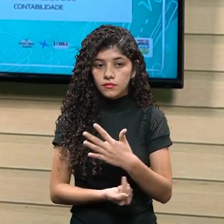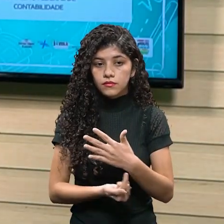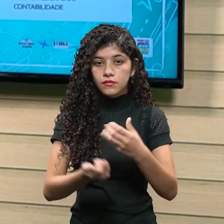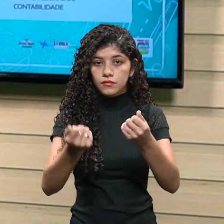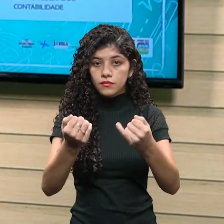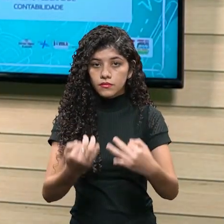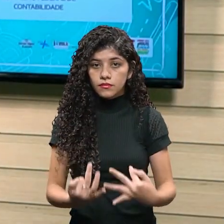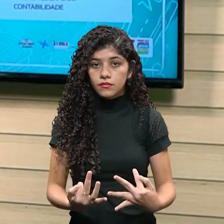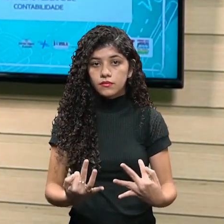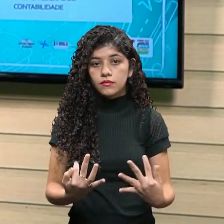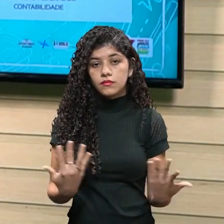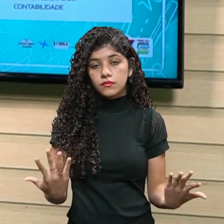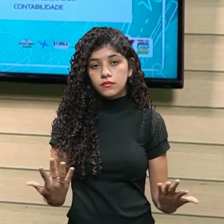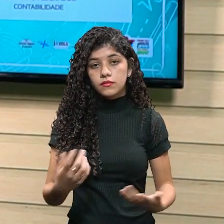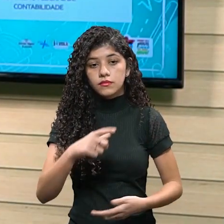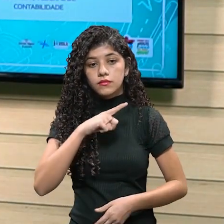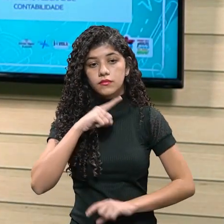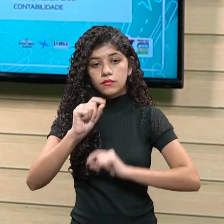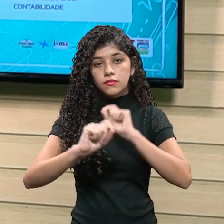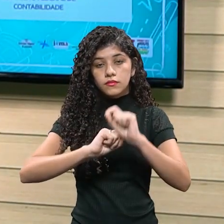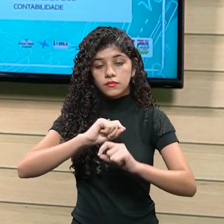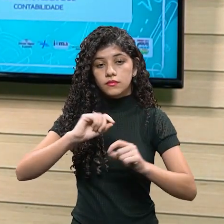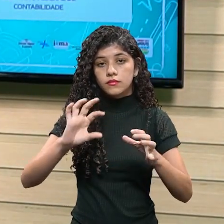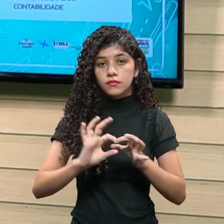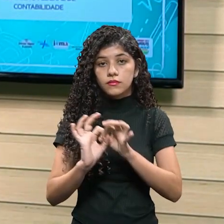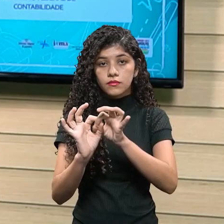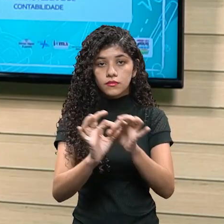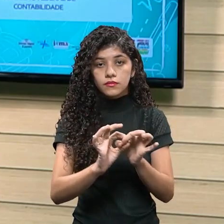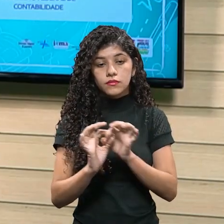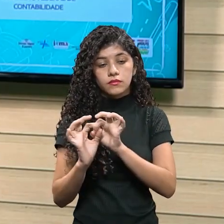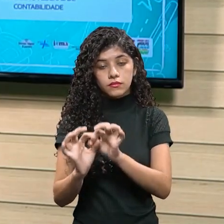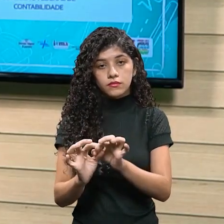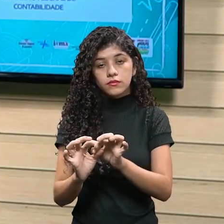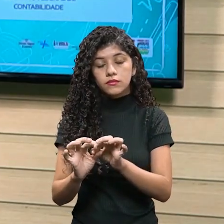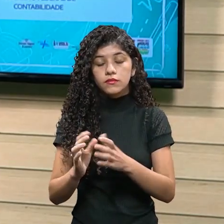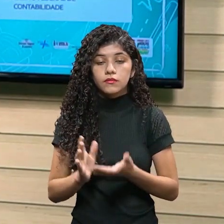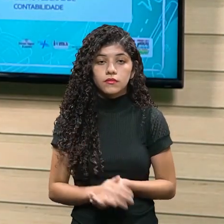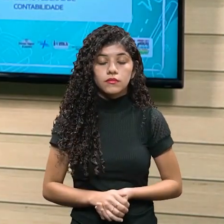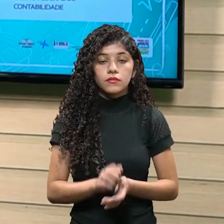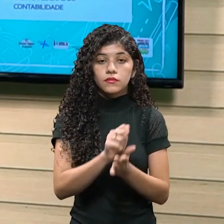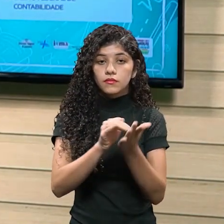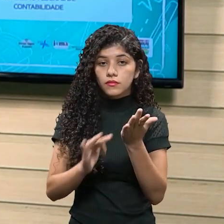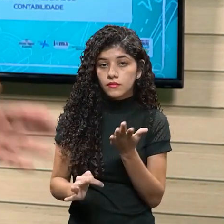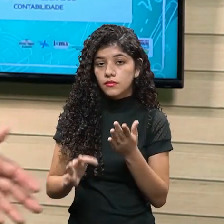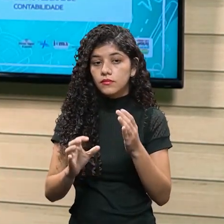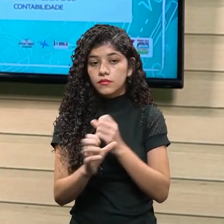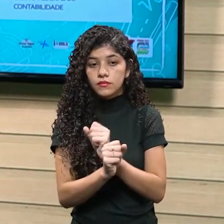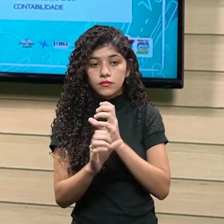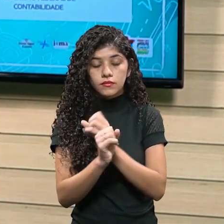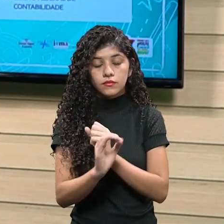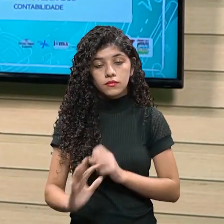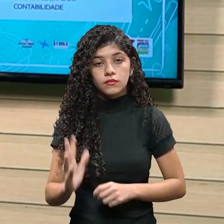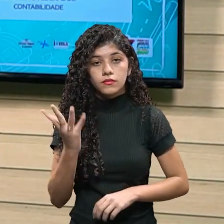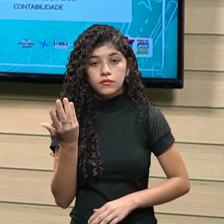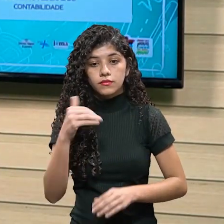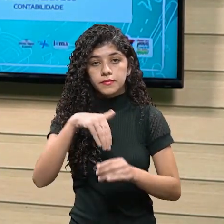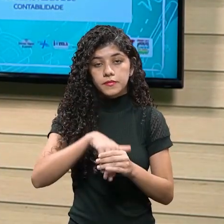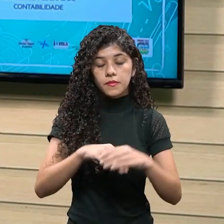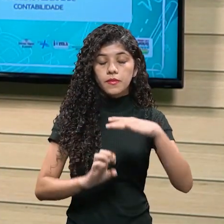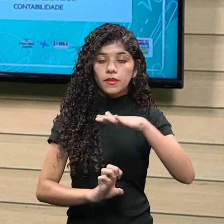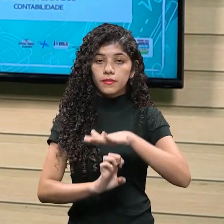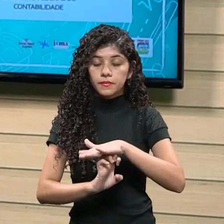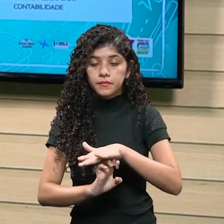essa norma, ela versa sobre as atividades que a contabilidade executa dentro de uma